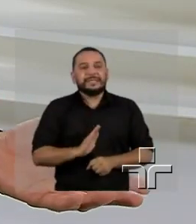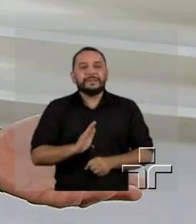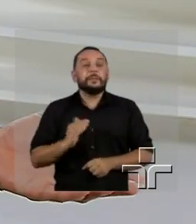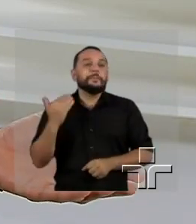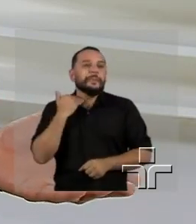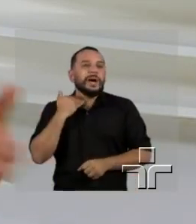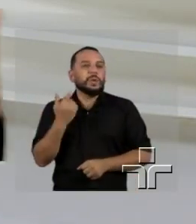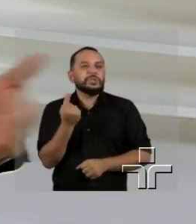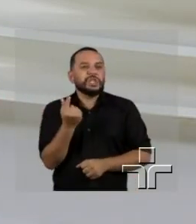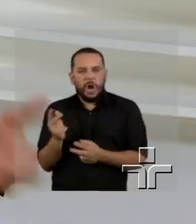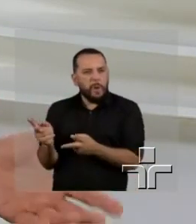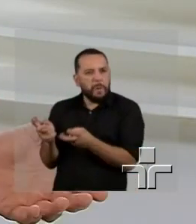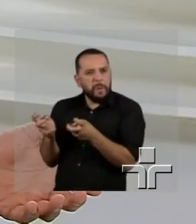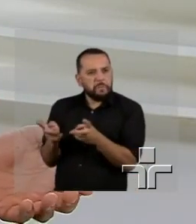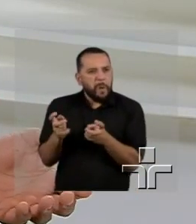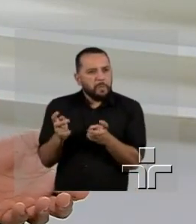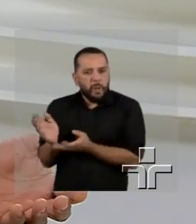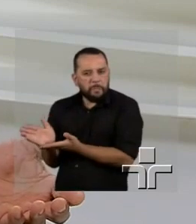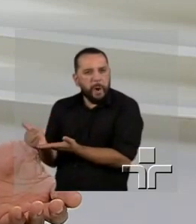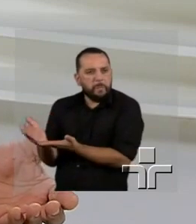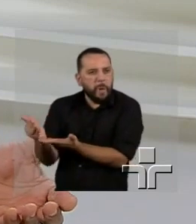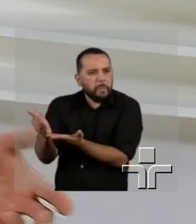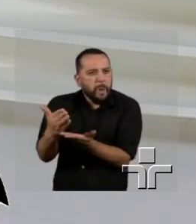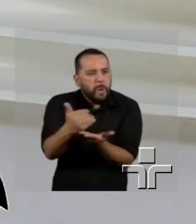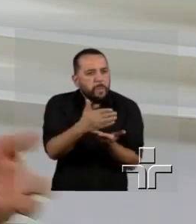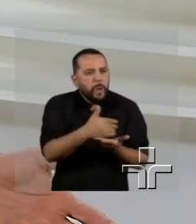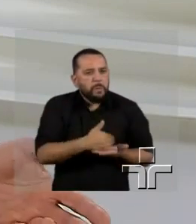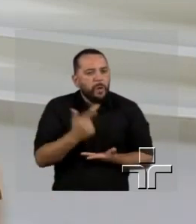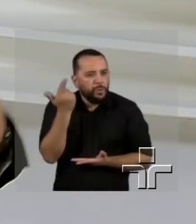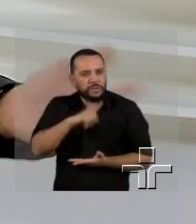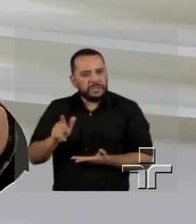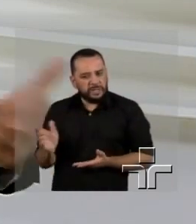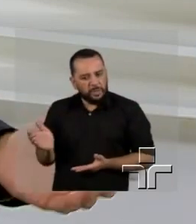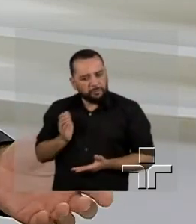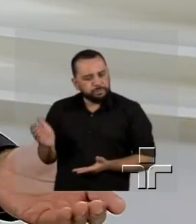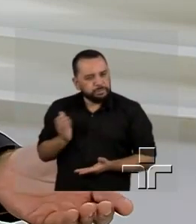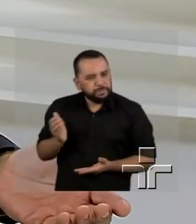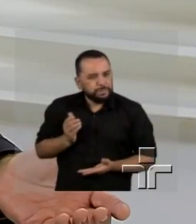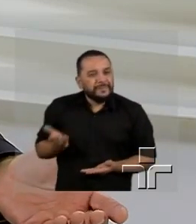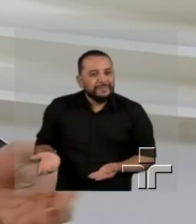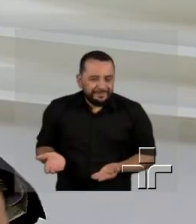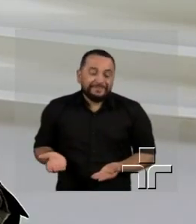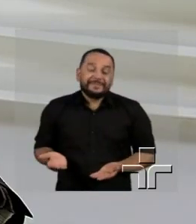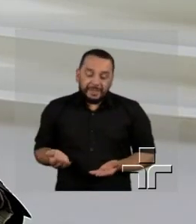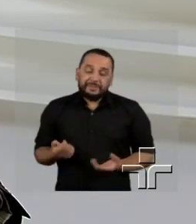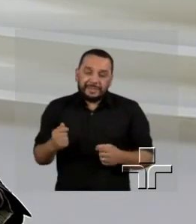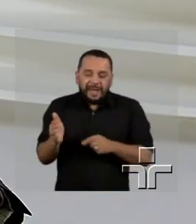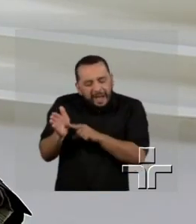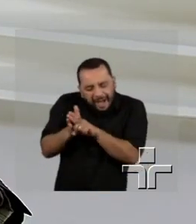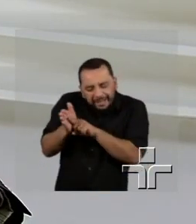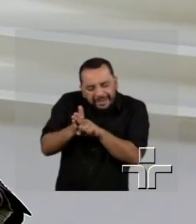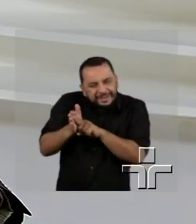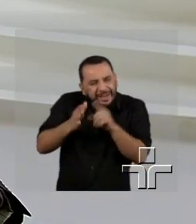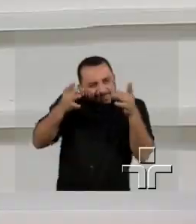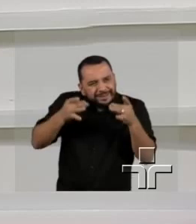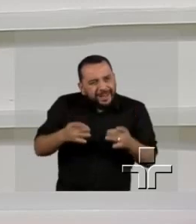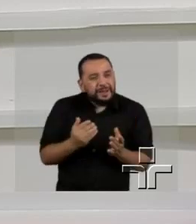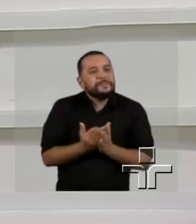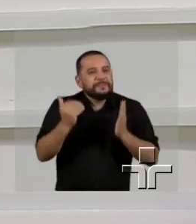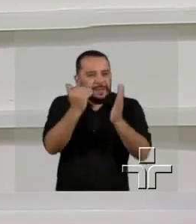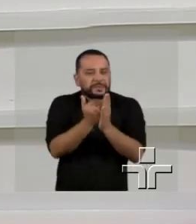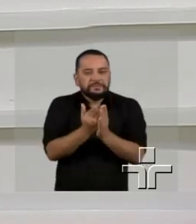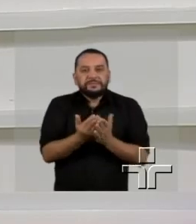junto com demagogia. E aí você também acaba acaba gerando uma reação e você